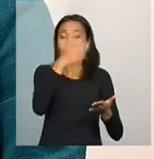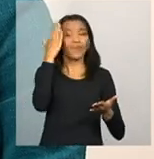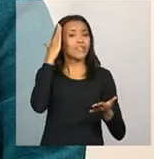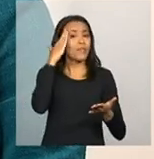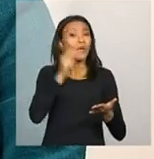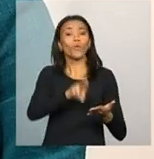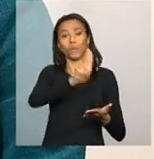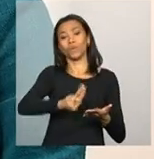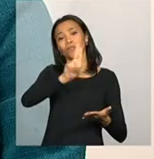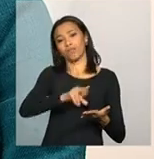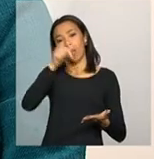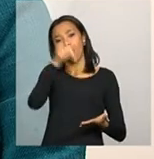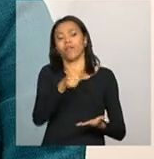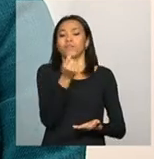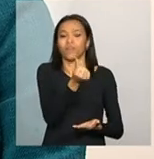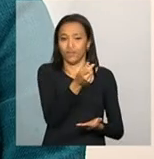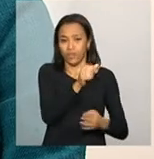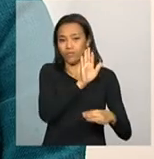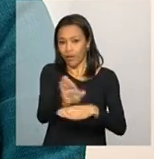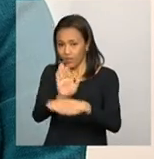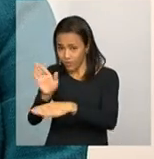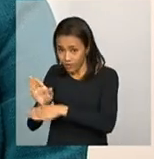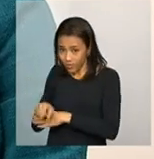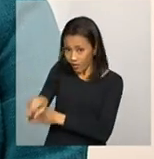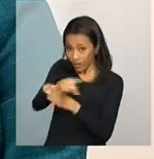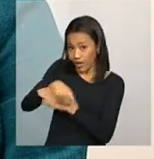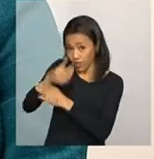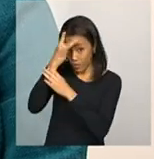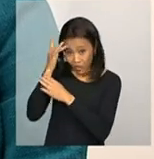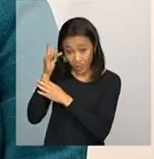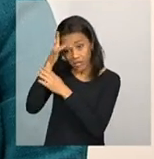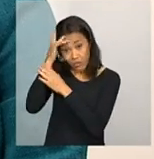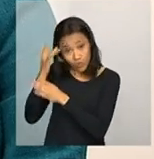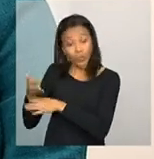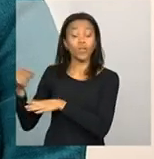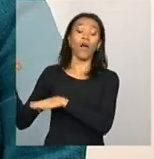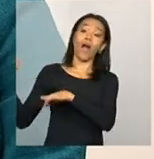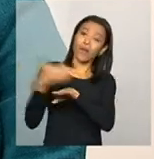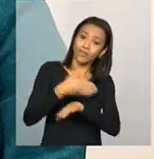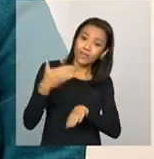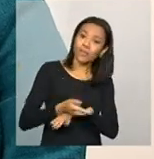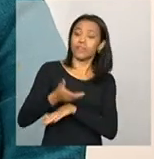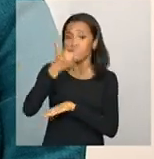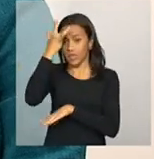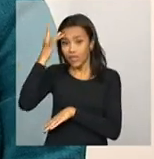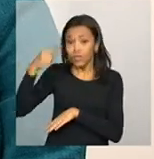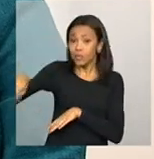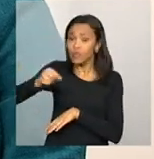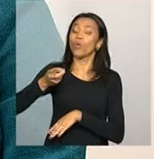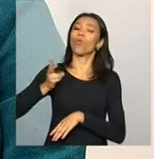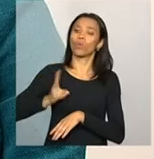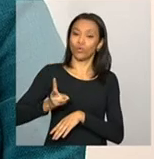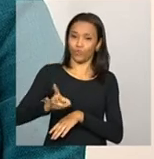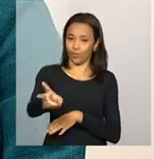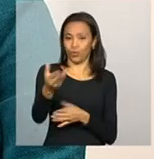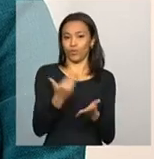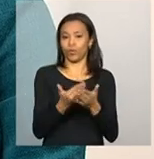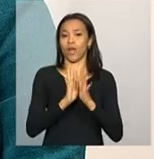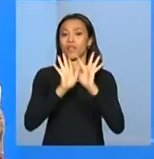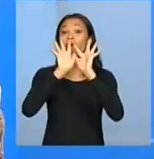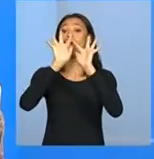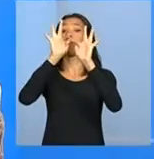mais adequada possível para que garanta o acesso e a permanência dessas pessoas até a conclusão do curso.